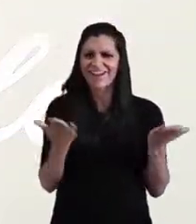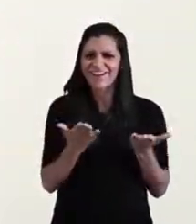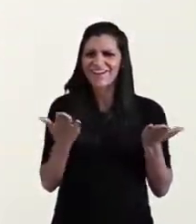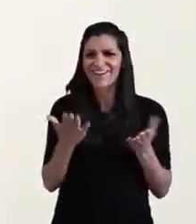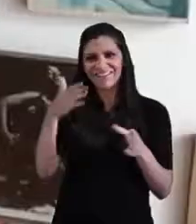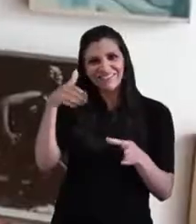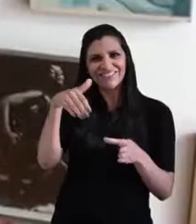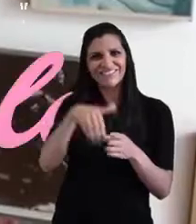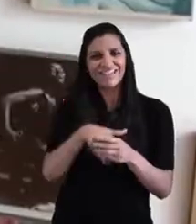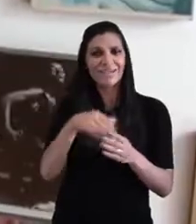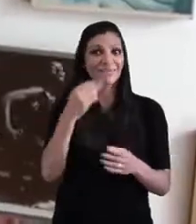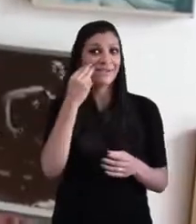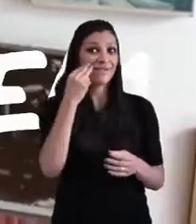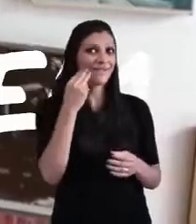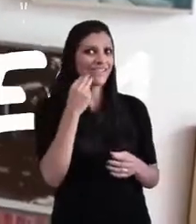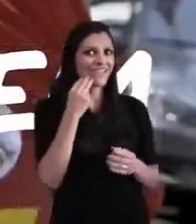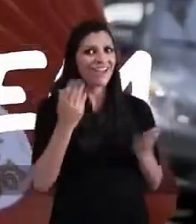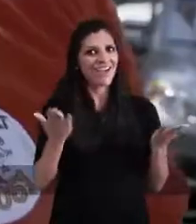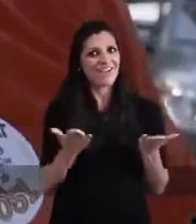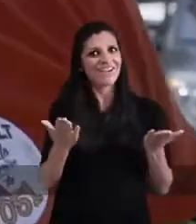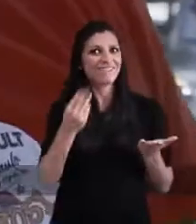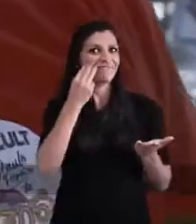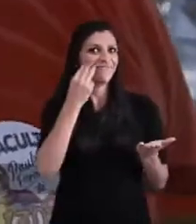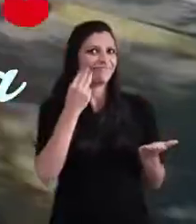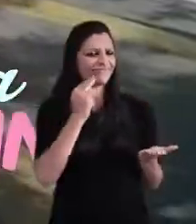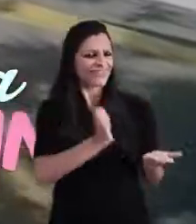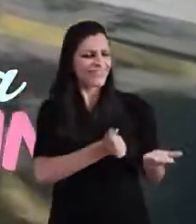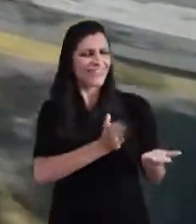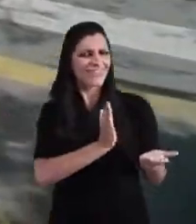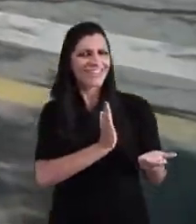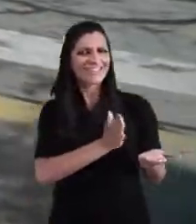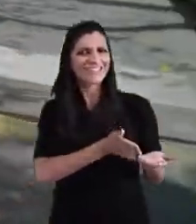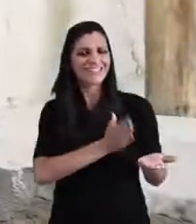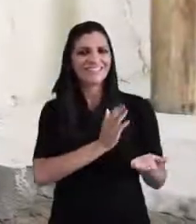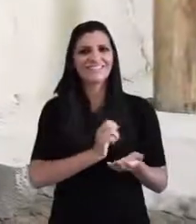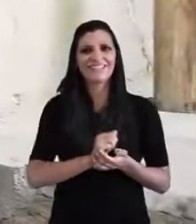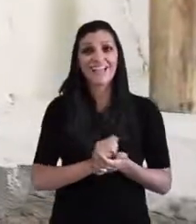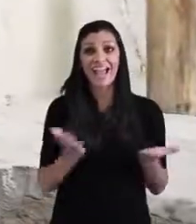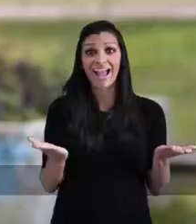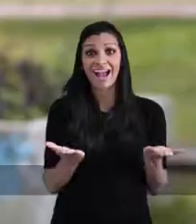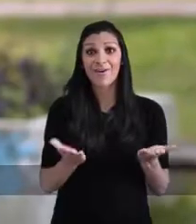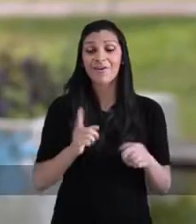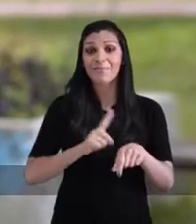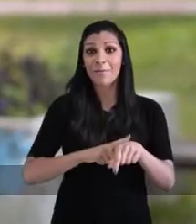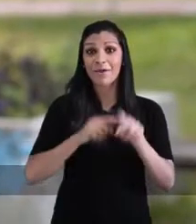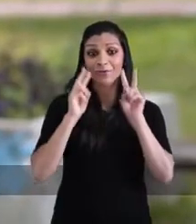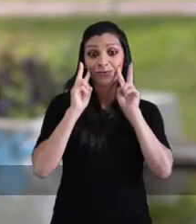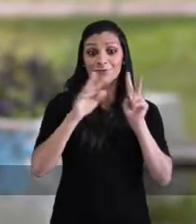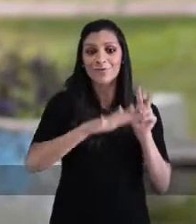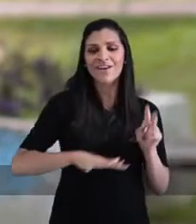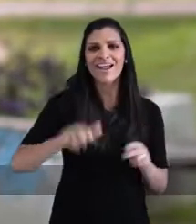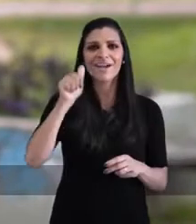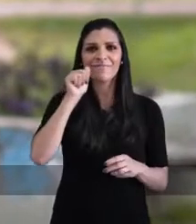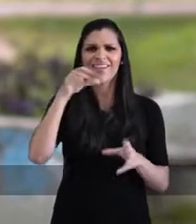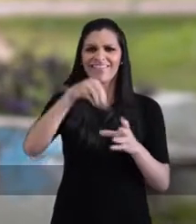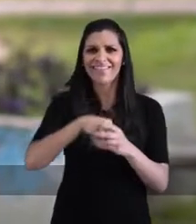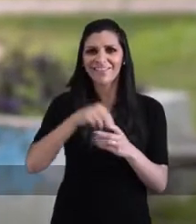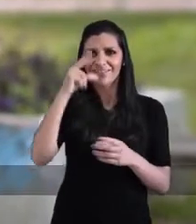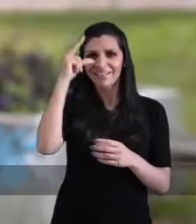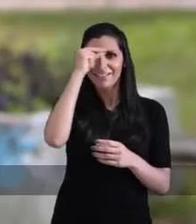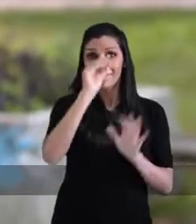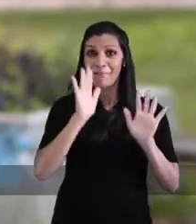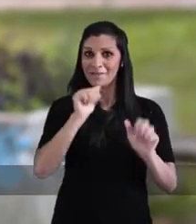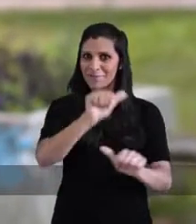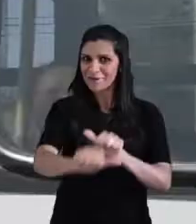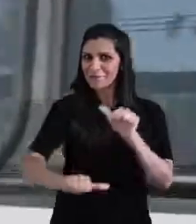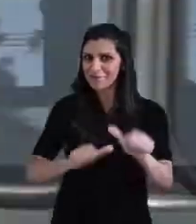Manuela. Vamos votar nela agora, Manuela. Chegou a vez dela. Vamos votar na Manu com o coração. Chegou a hora de ter o olhar das